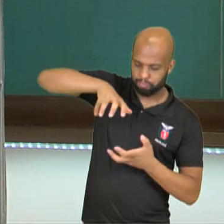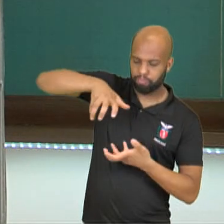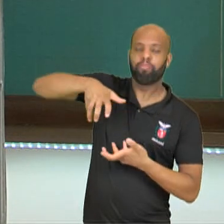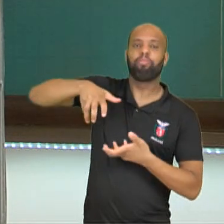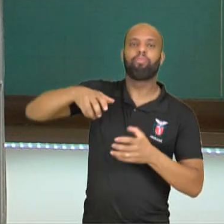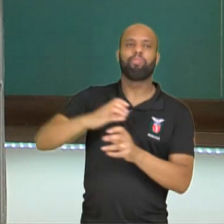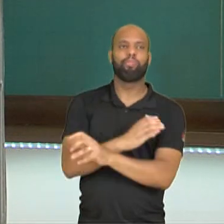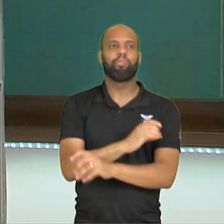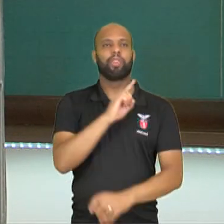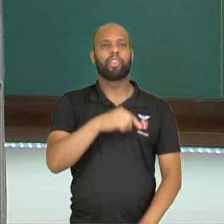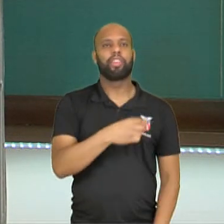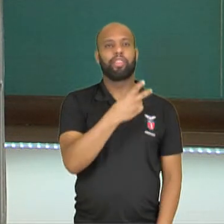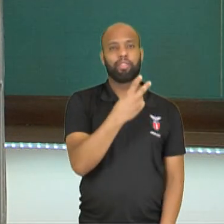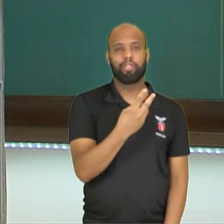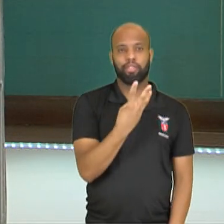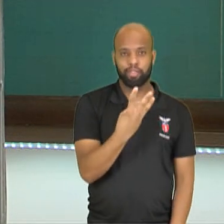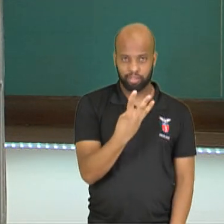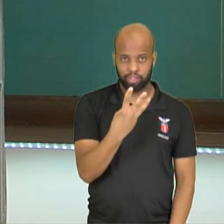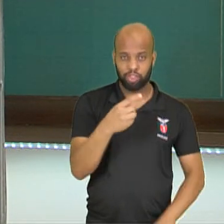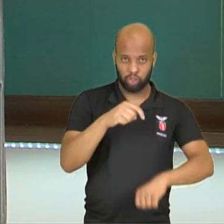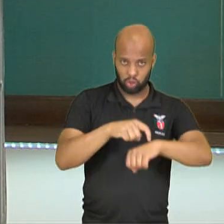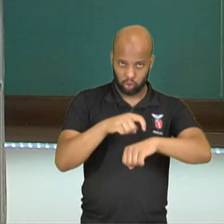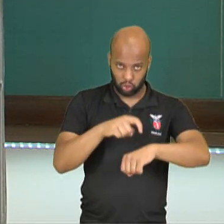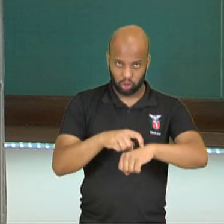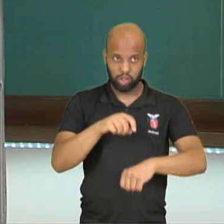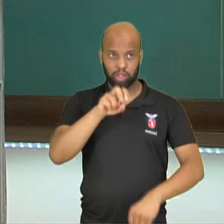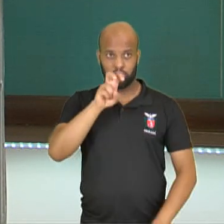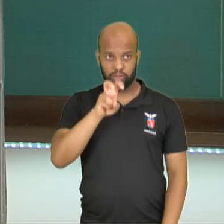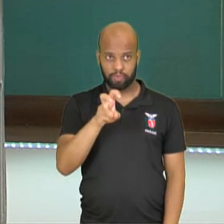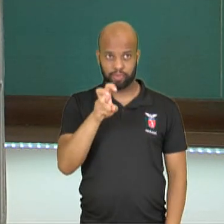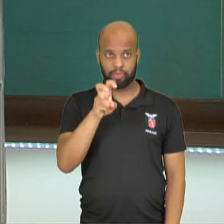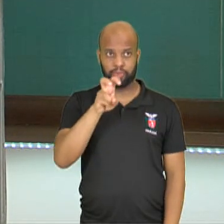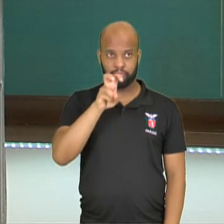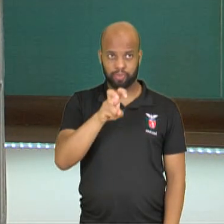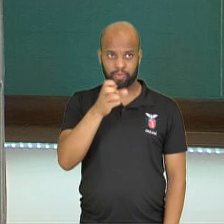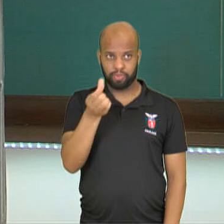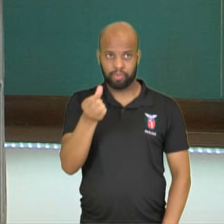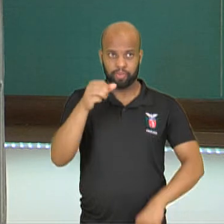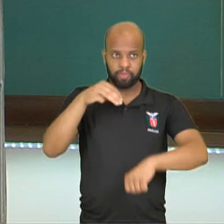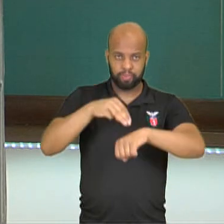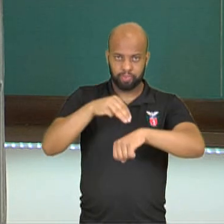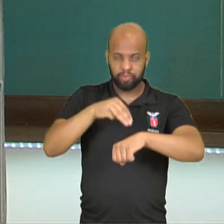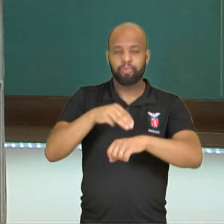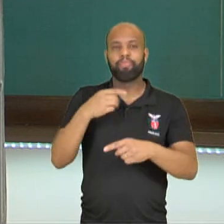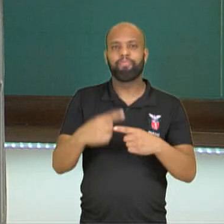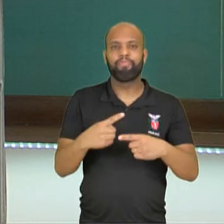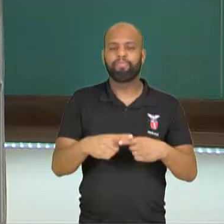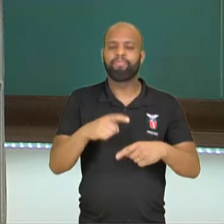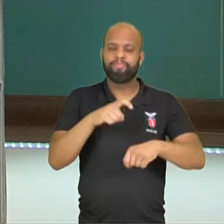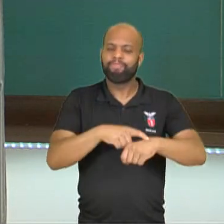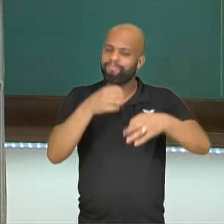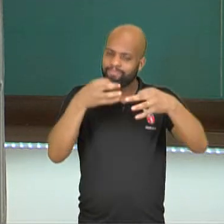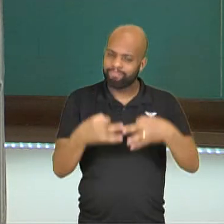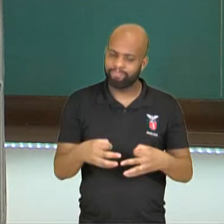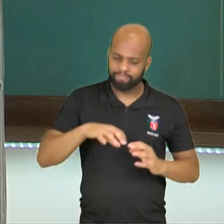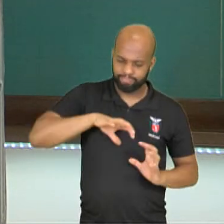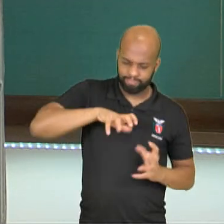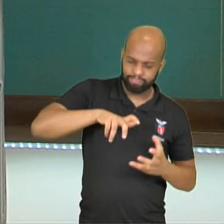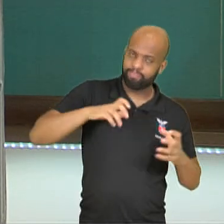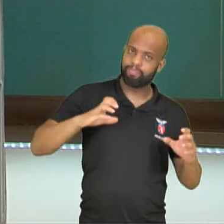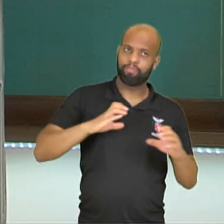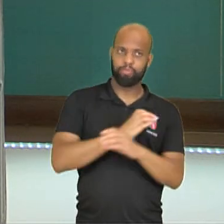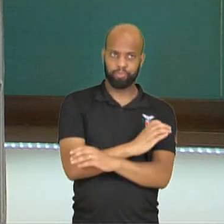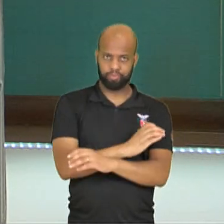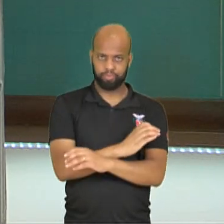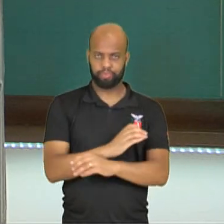são 23 horas e 56 minutos, que é o tempo exato que a Terra necessita para dar uma volta completa em